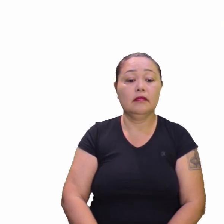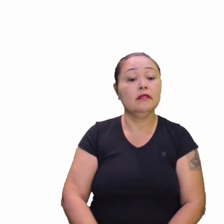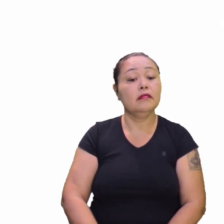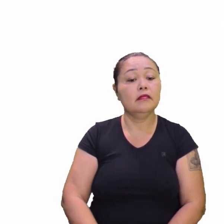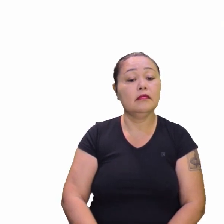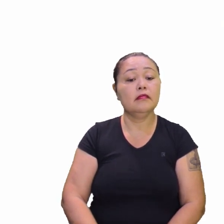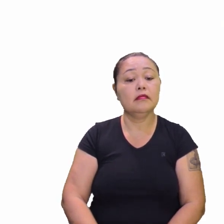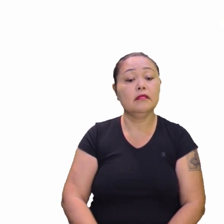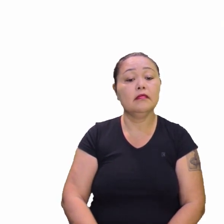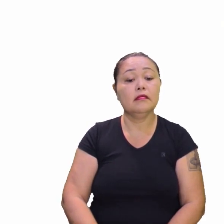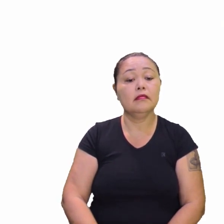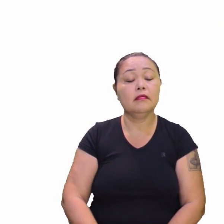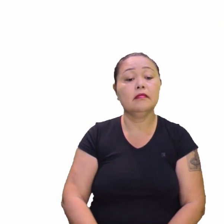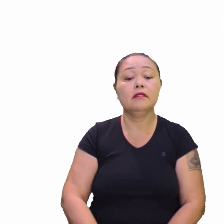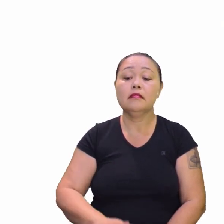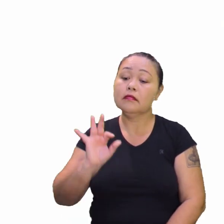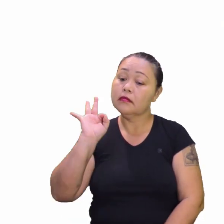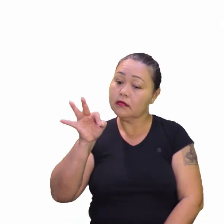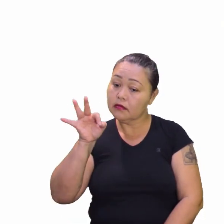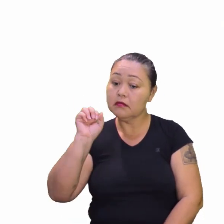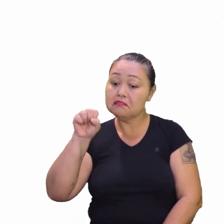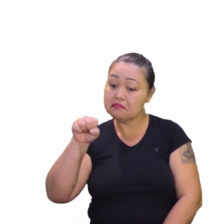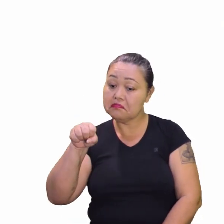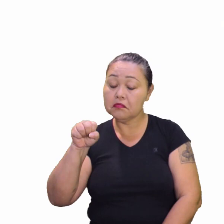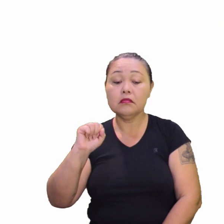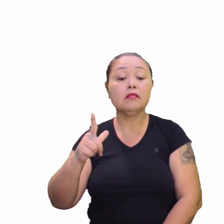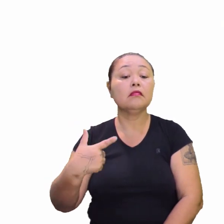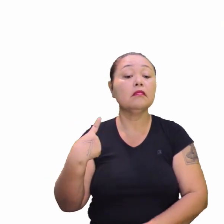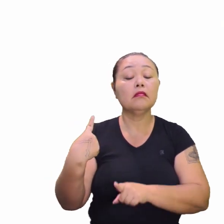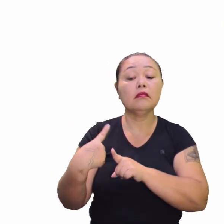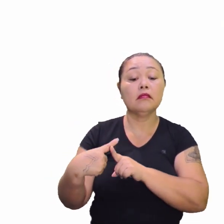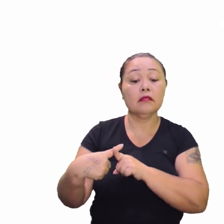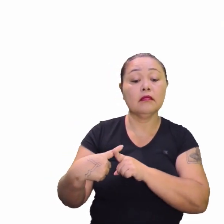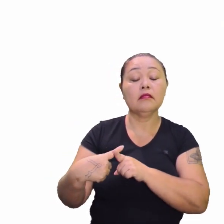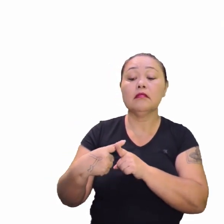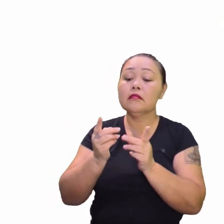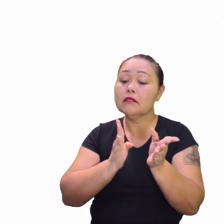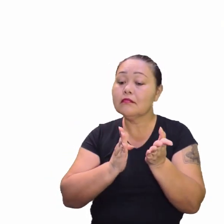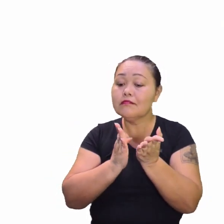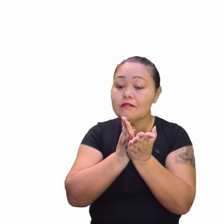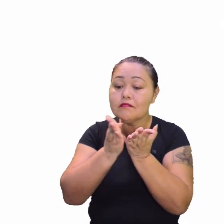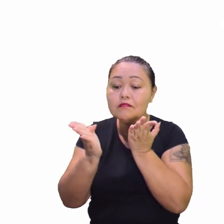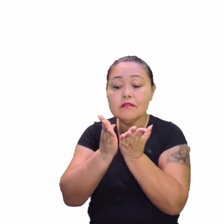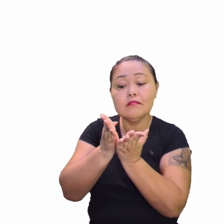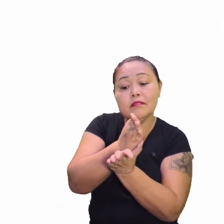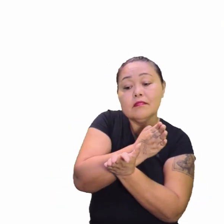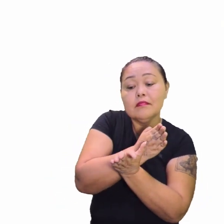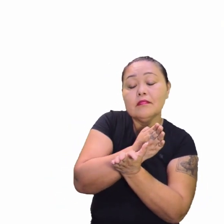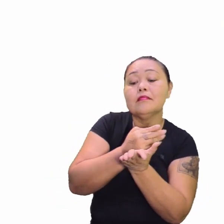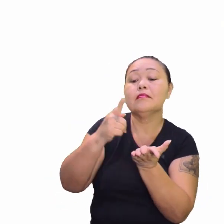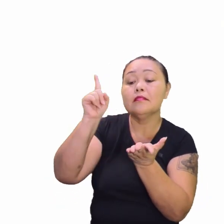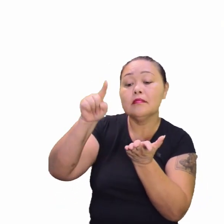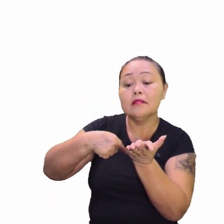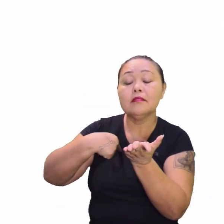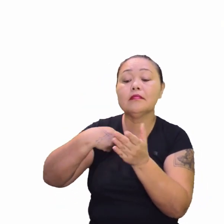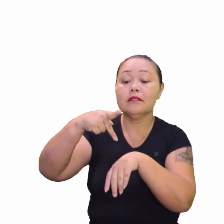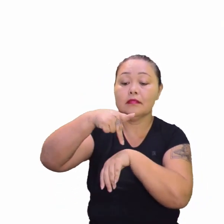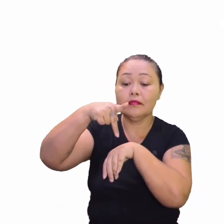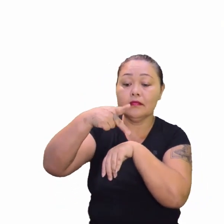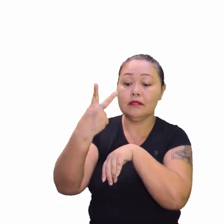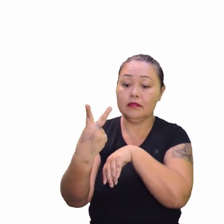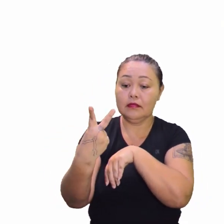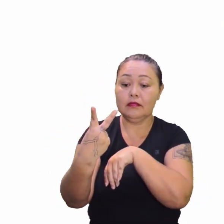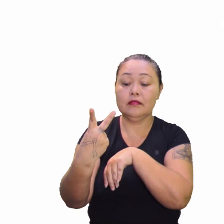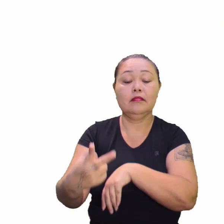É binacional? Sim. Por que é binacional? Porque ele está separando esses 2 países. Exatamente. Não é